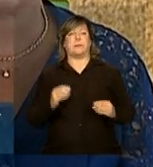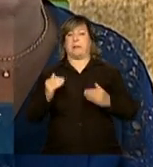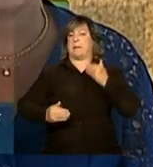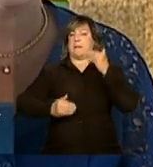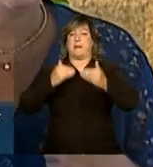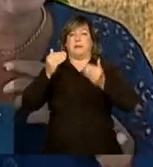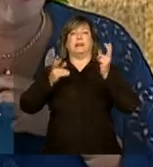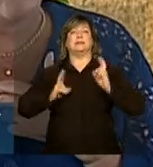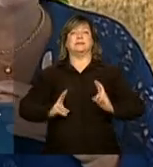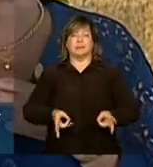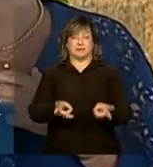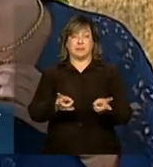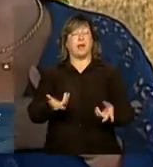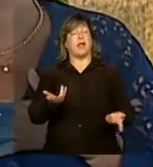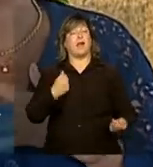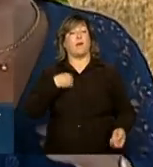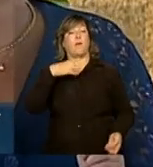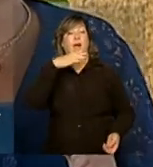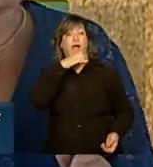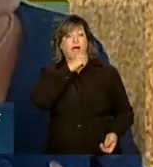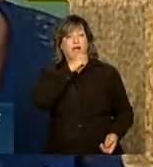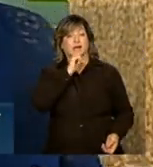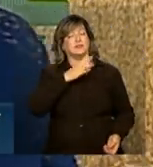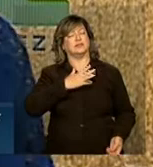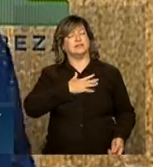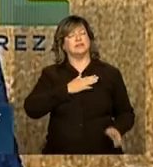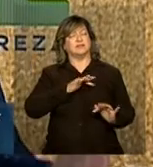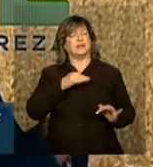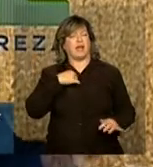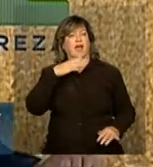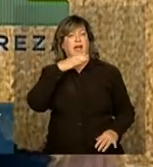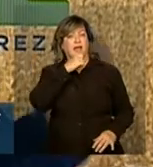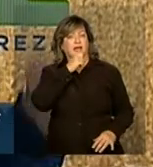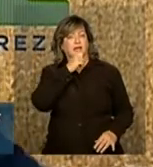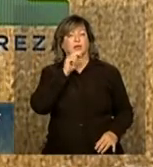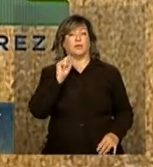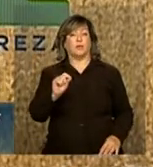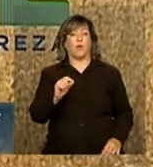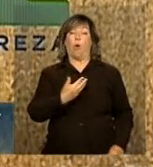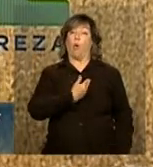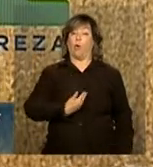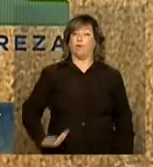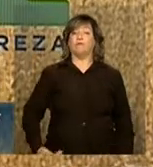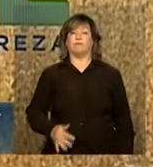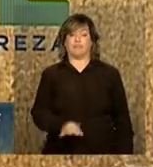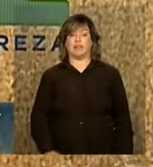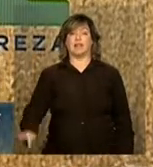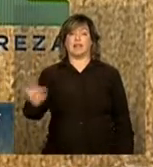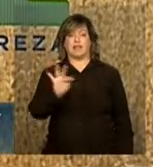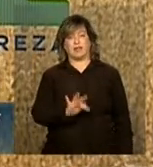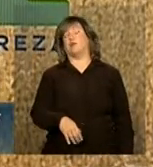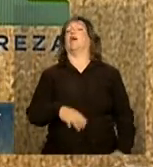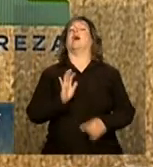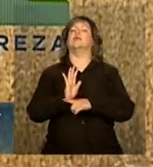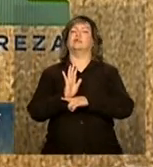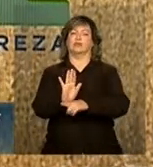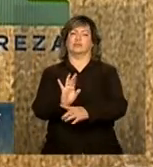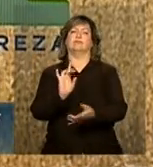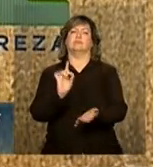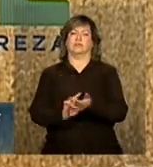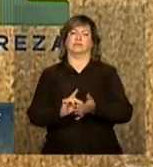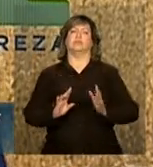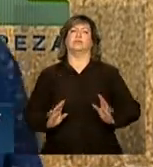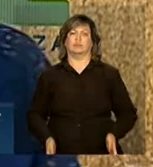ano. E eu acho, modestamente, que o governo federal deu sim a sua